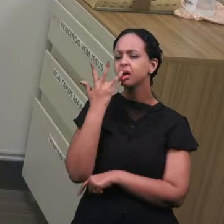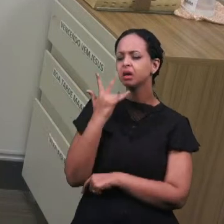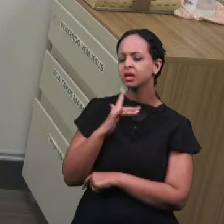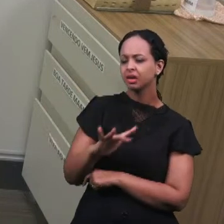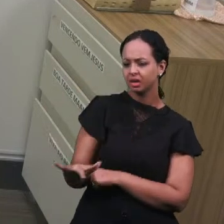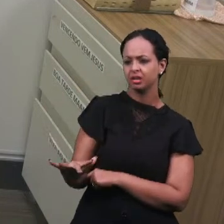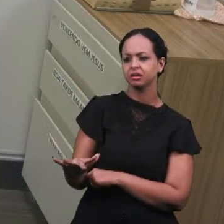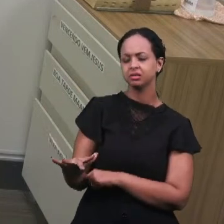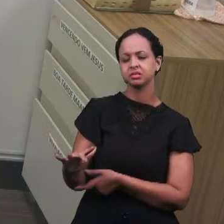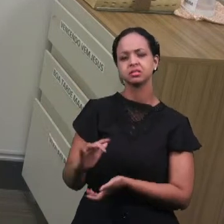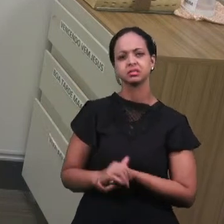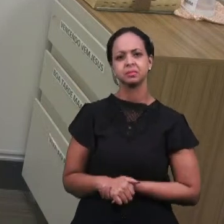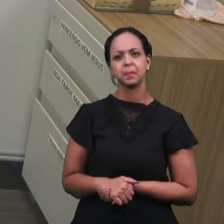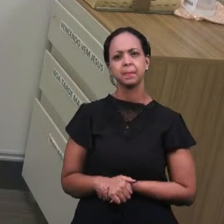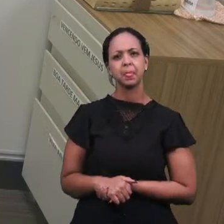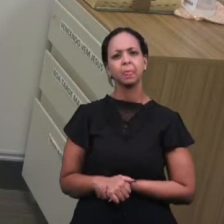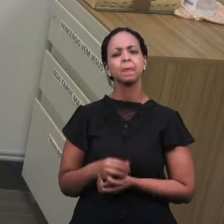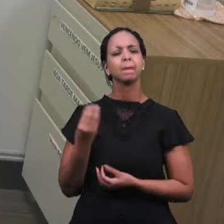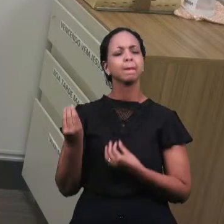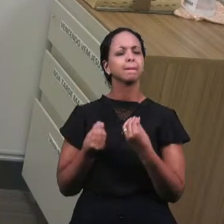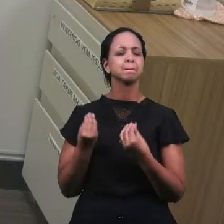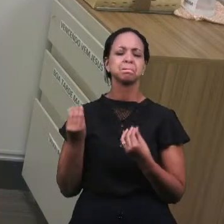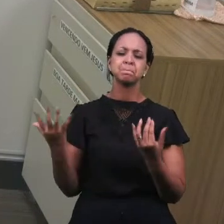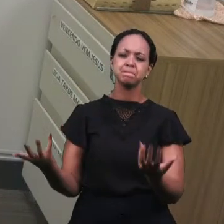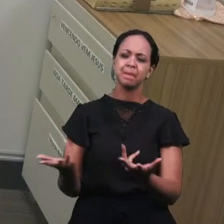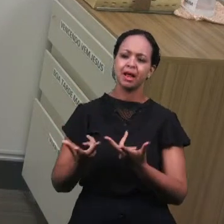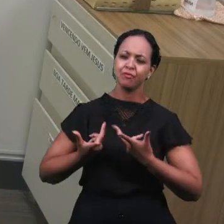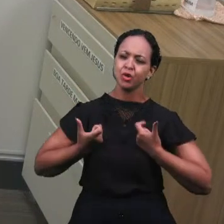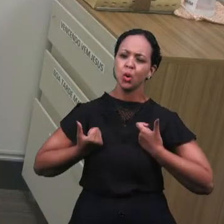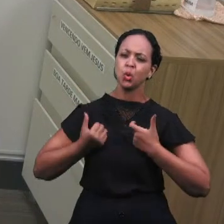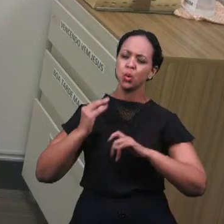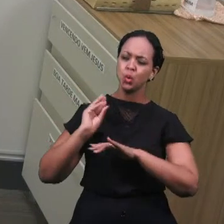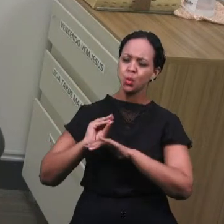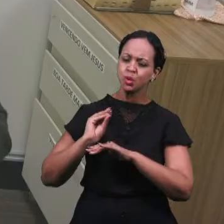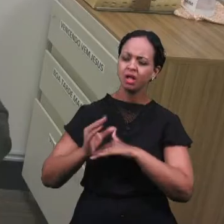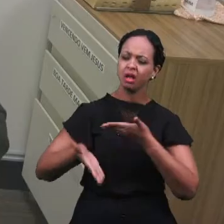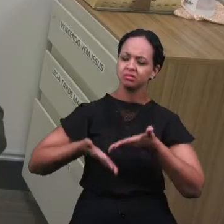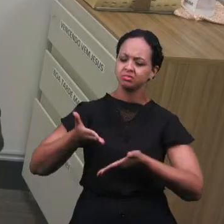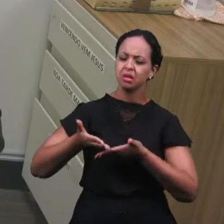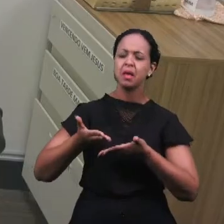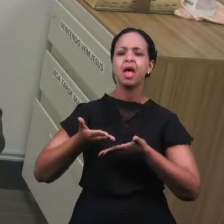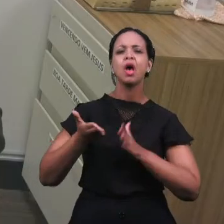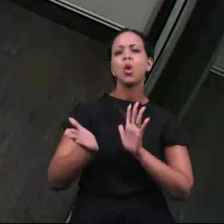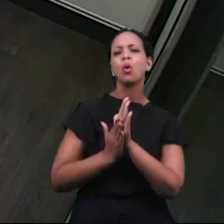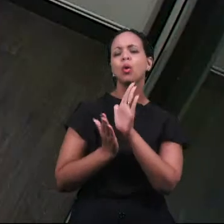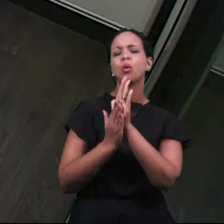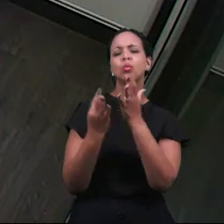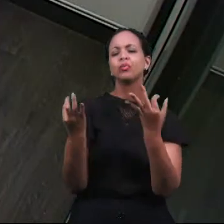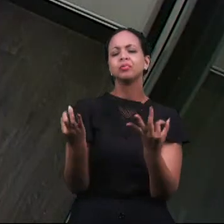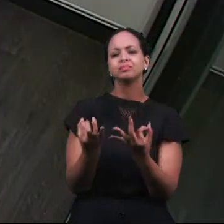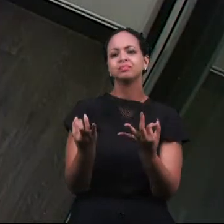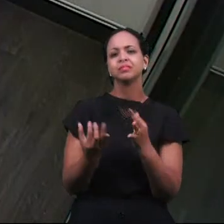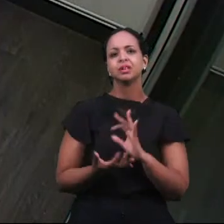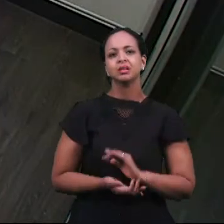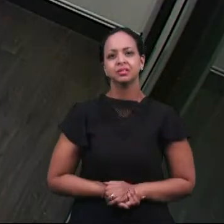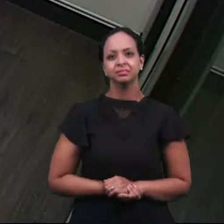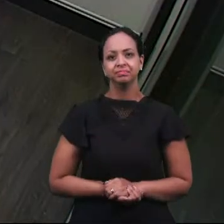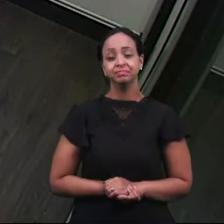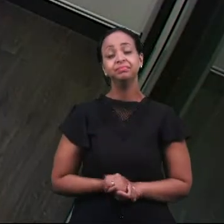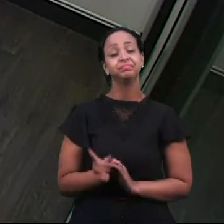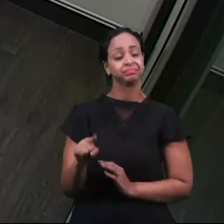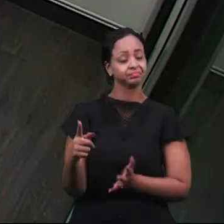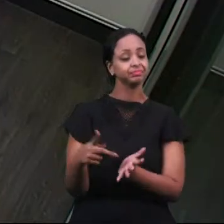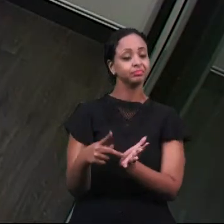com as crianças. Como é bom trabalhar com os pequeninos, né? É o perfeito louvor, né, pastor Fábio? É o perfeito louvor. Delas é o perfeito